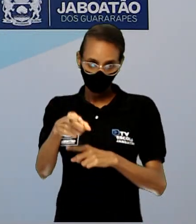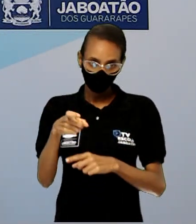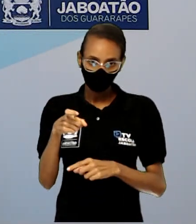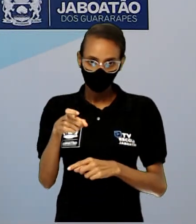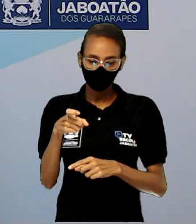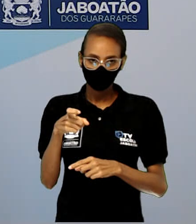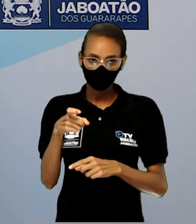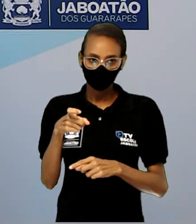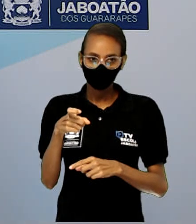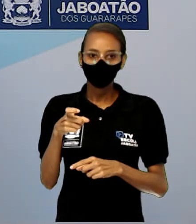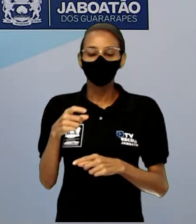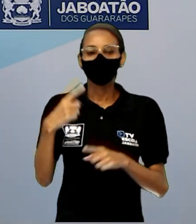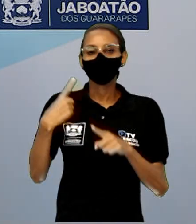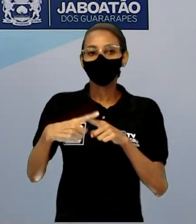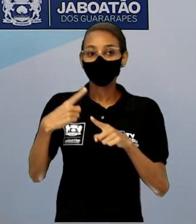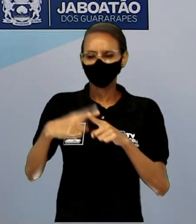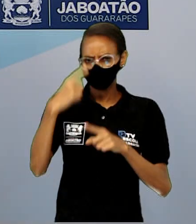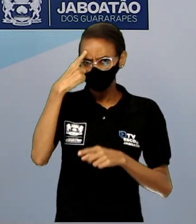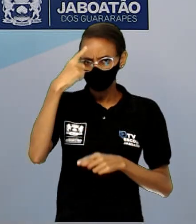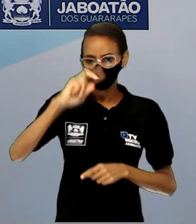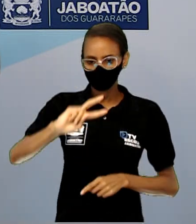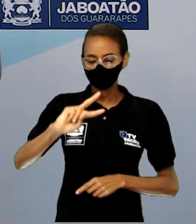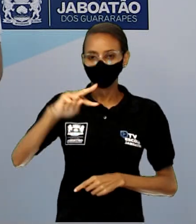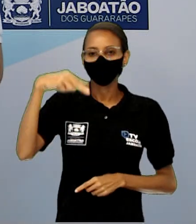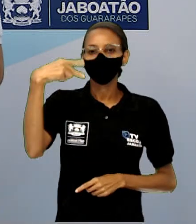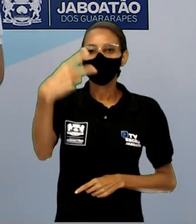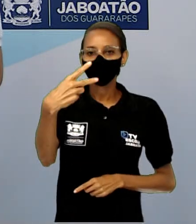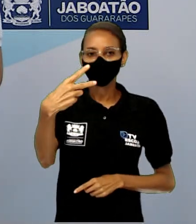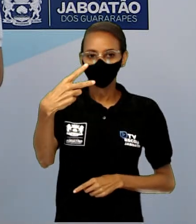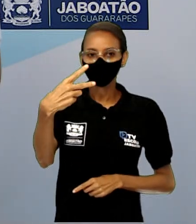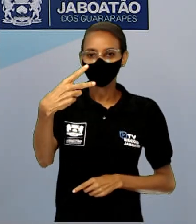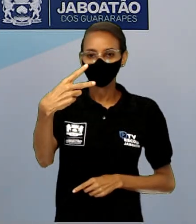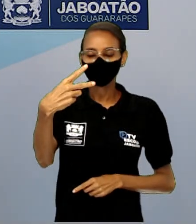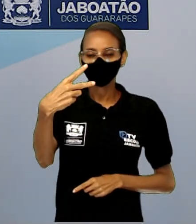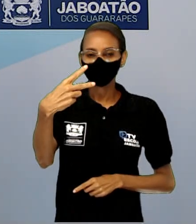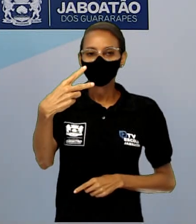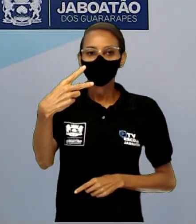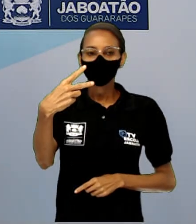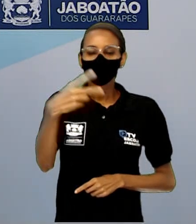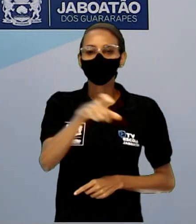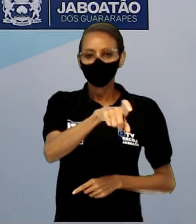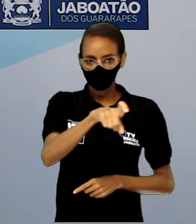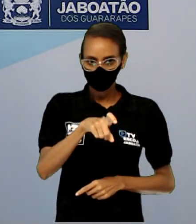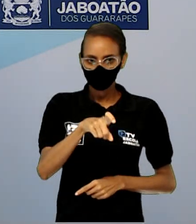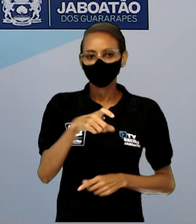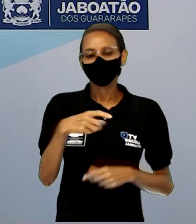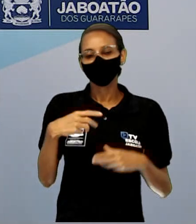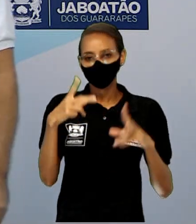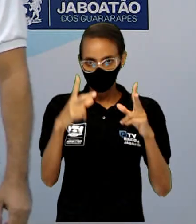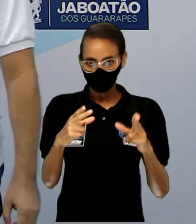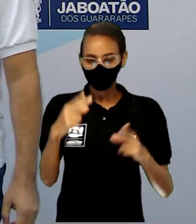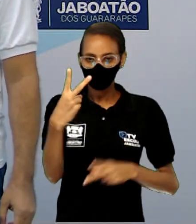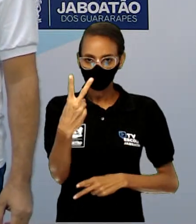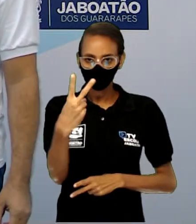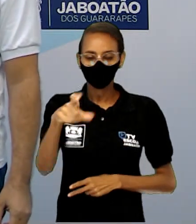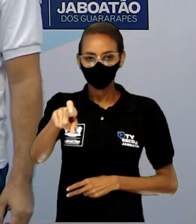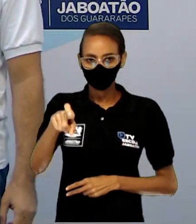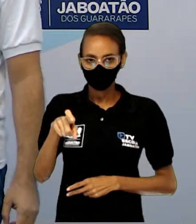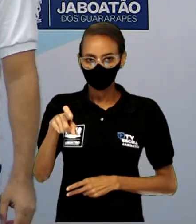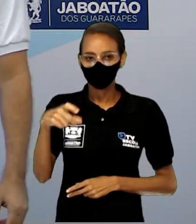3.481. E quem é a raiz quadrada de 3.481? É um número que é multiplicado por ele mesmo,